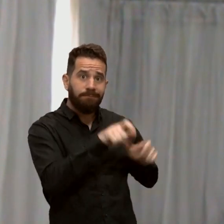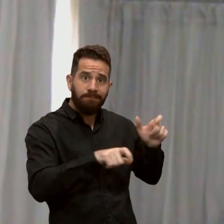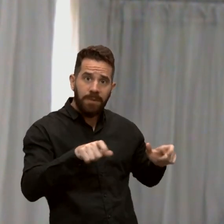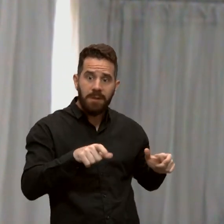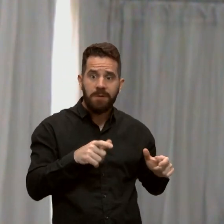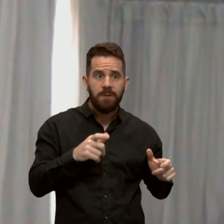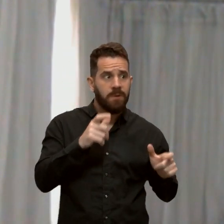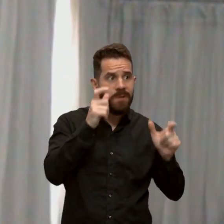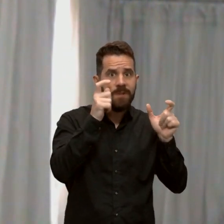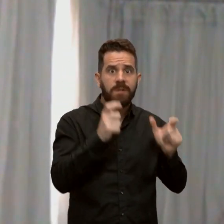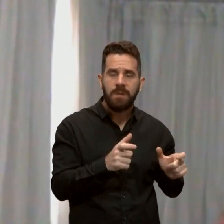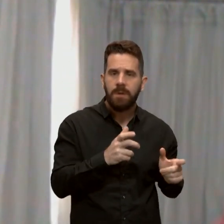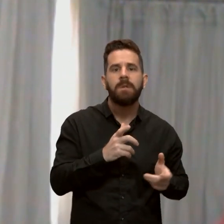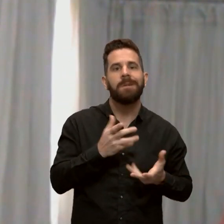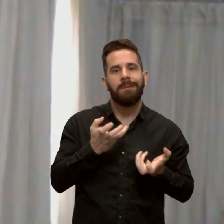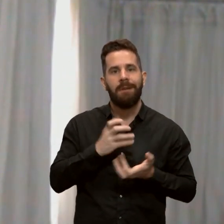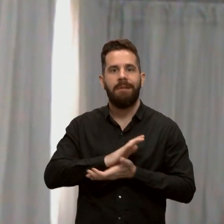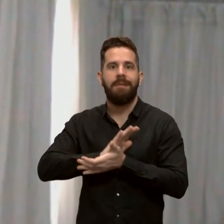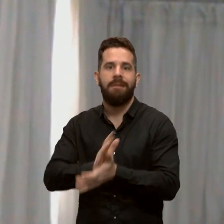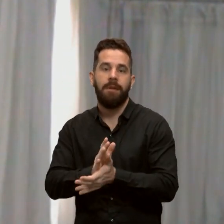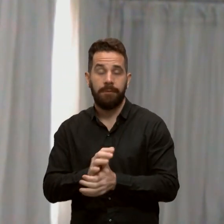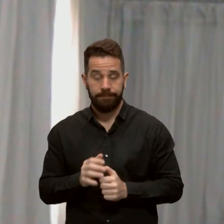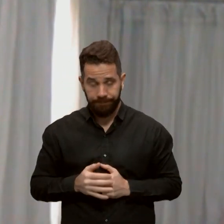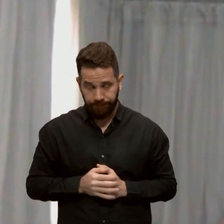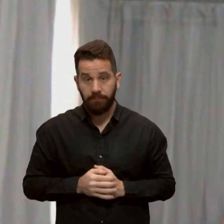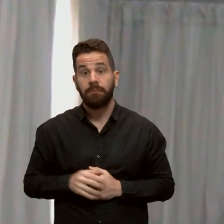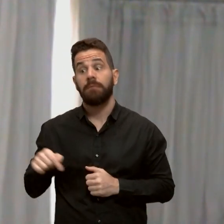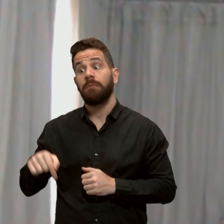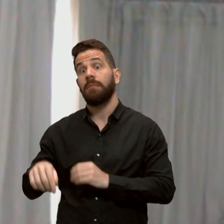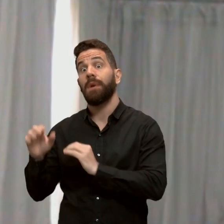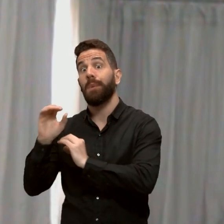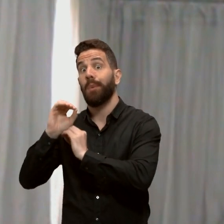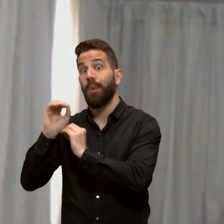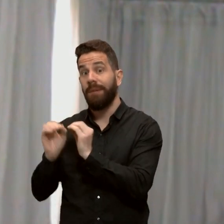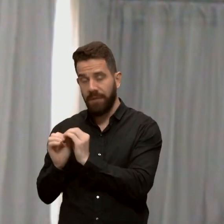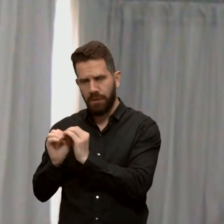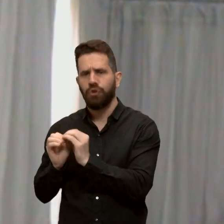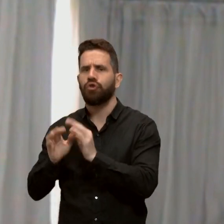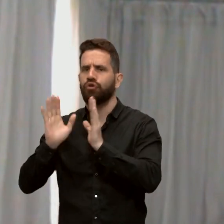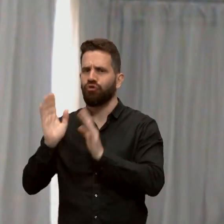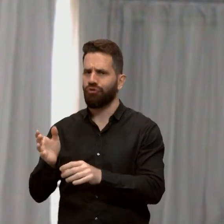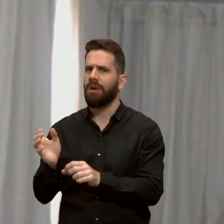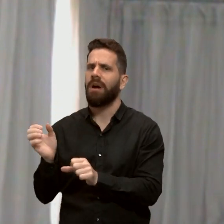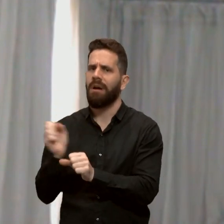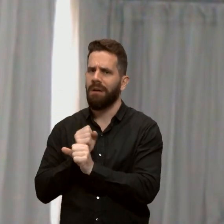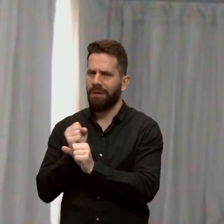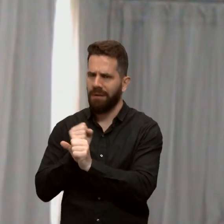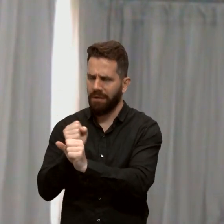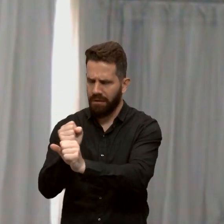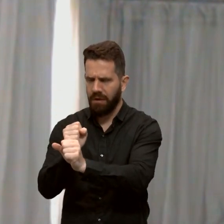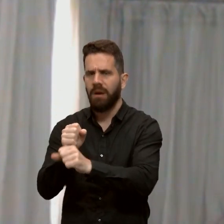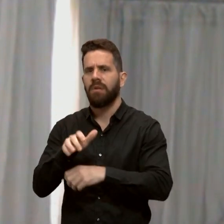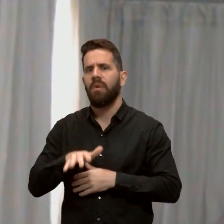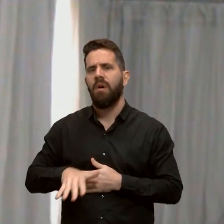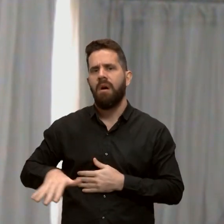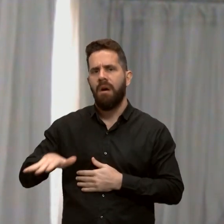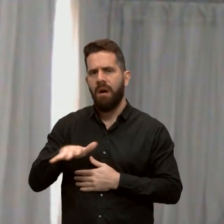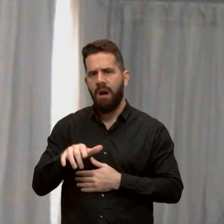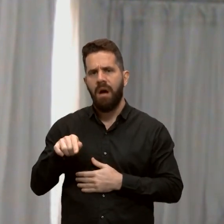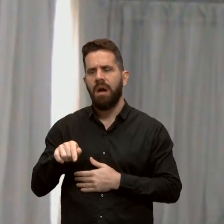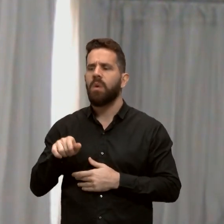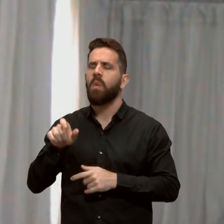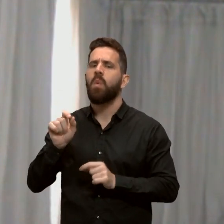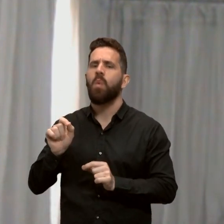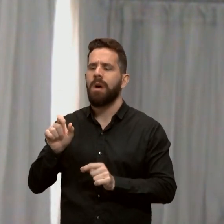nossa situação é bastante complicada, a UFG tem atuado há muito tempo na área de formação, né,